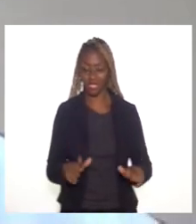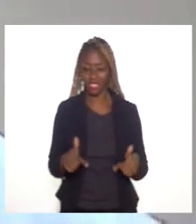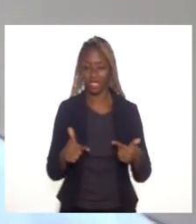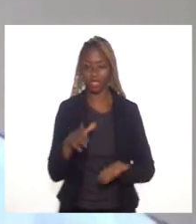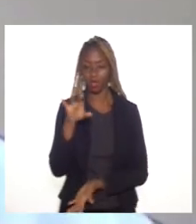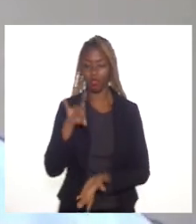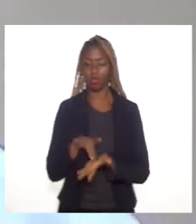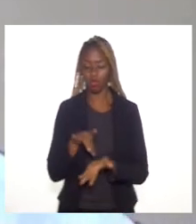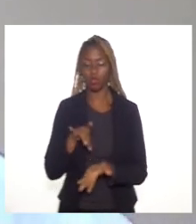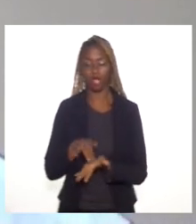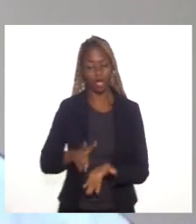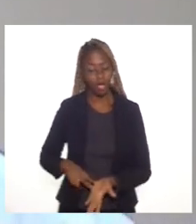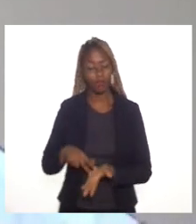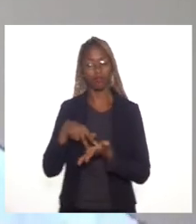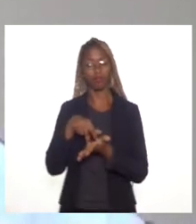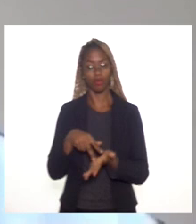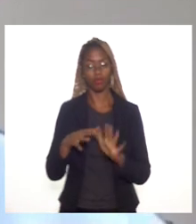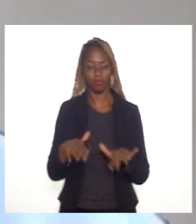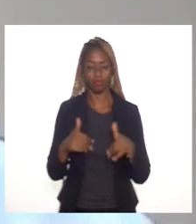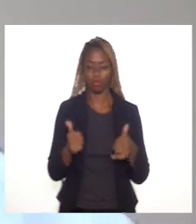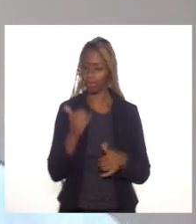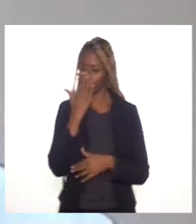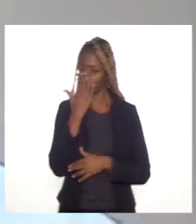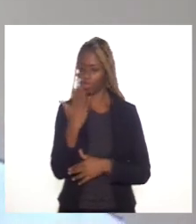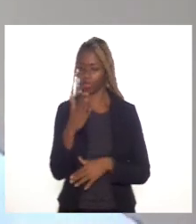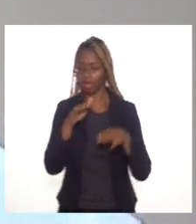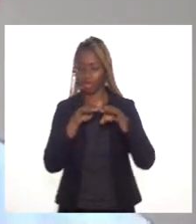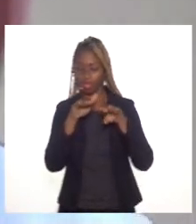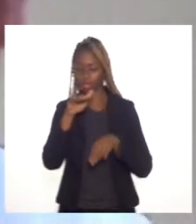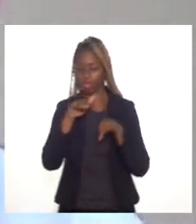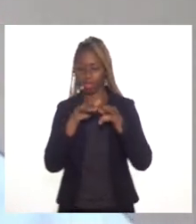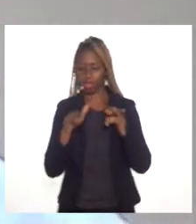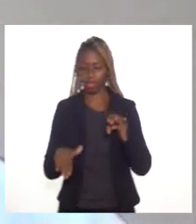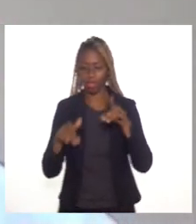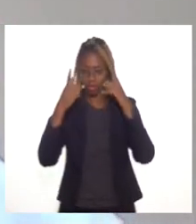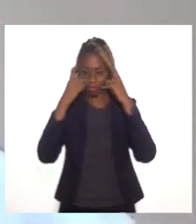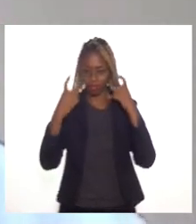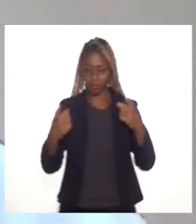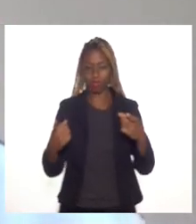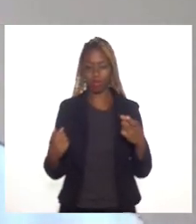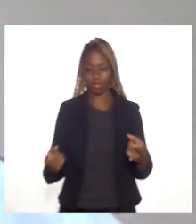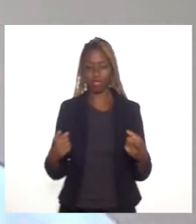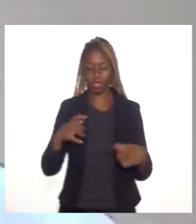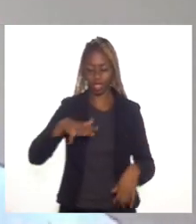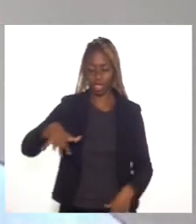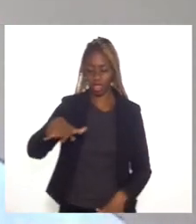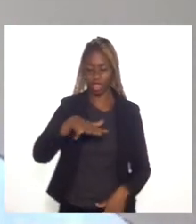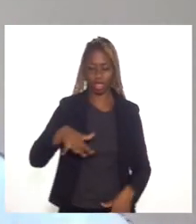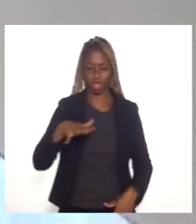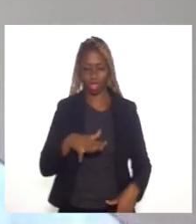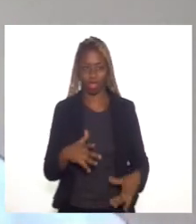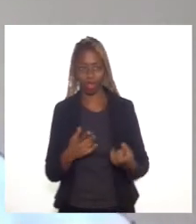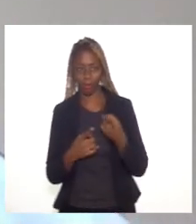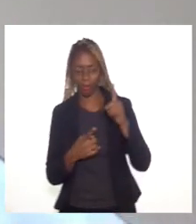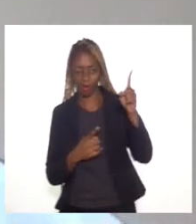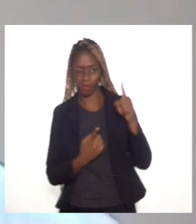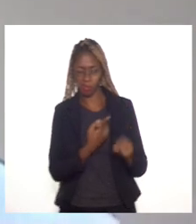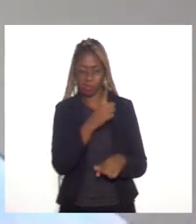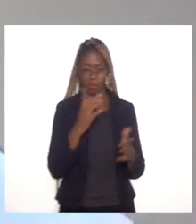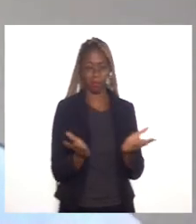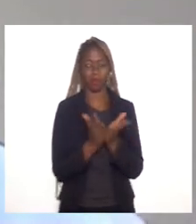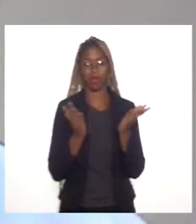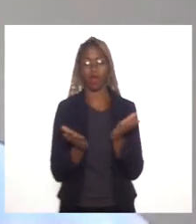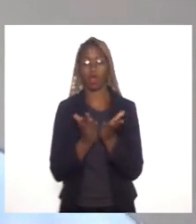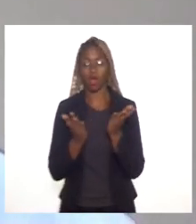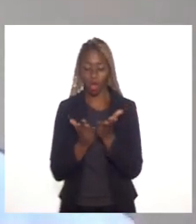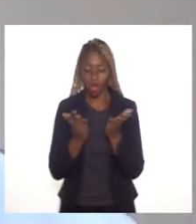maneira de enfrentar a desigualdade e a violência nos territórios periféricos, não tenho dúvida que é